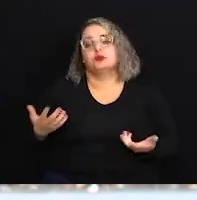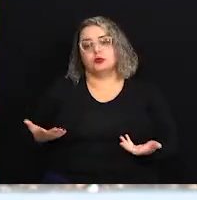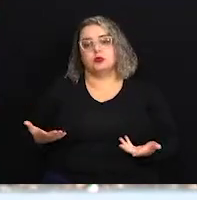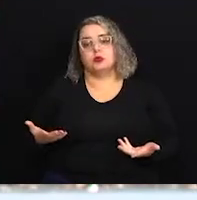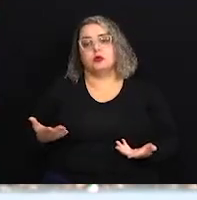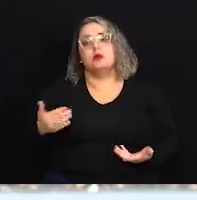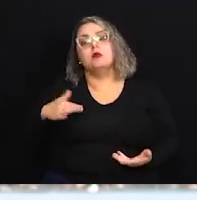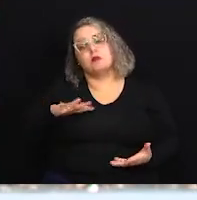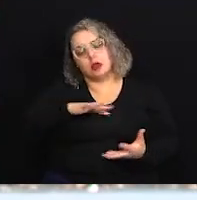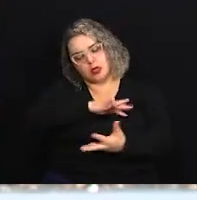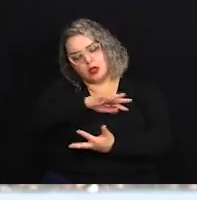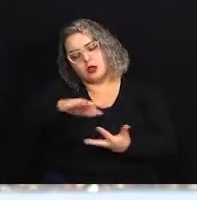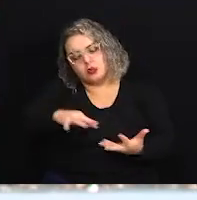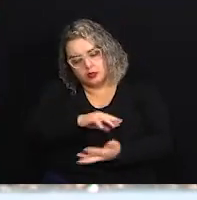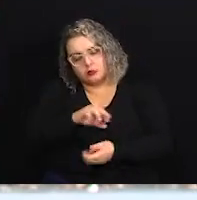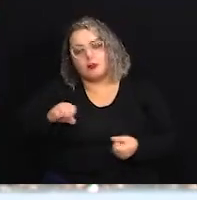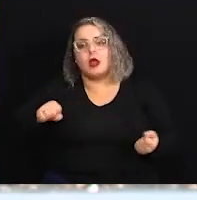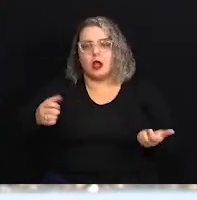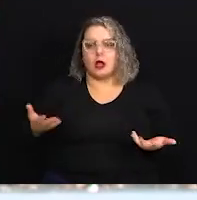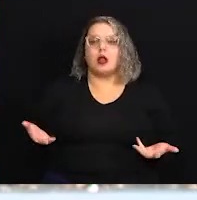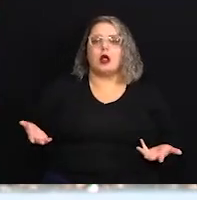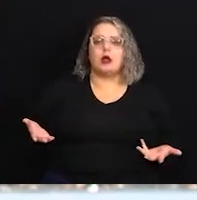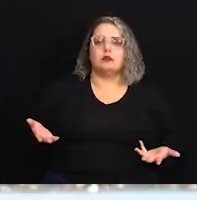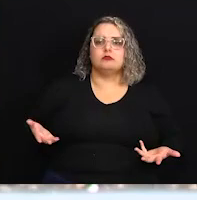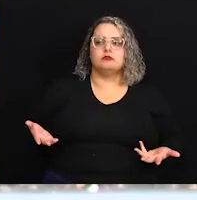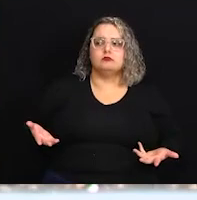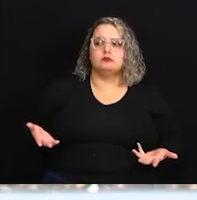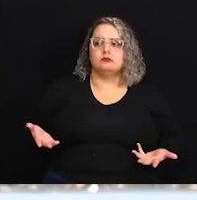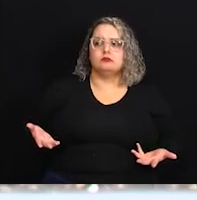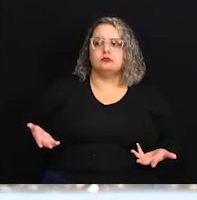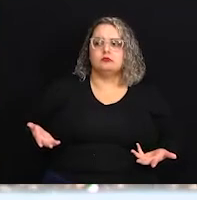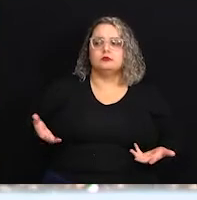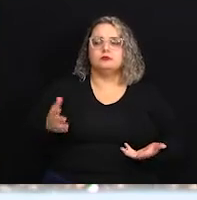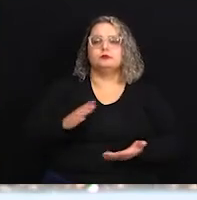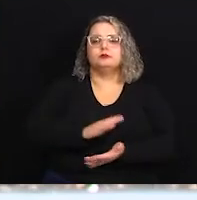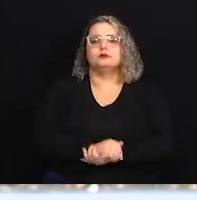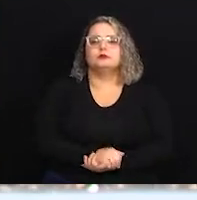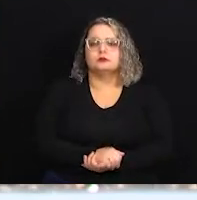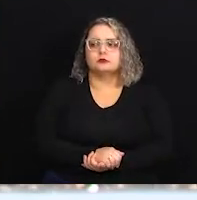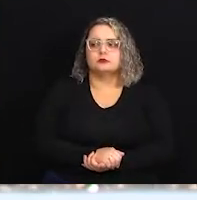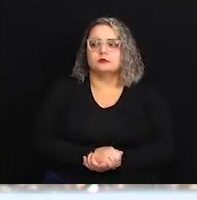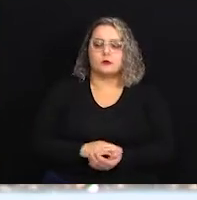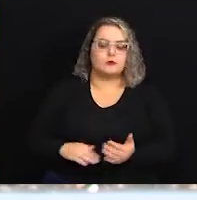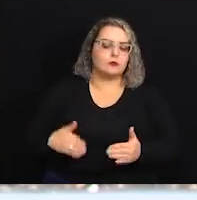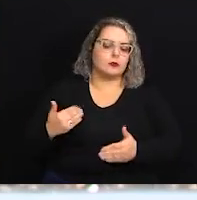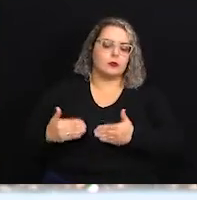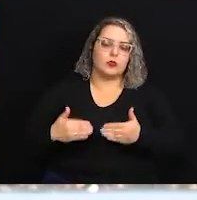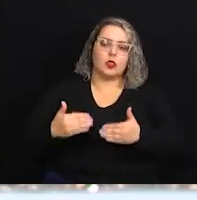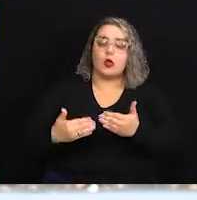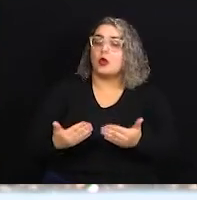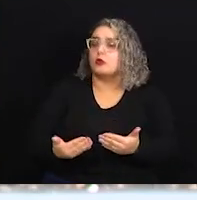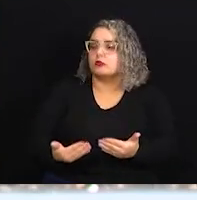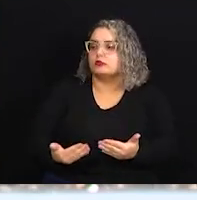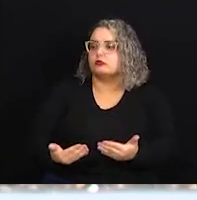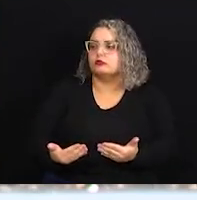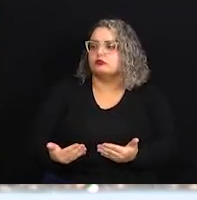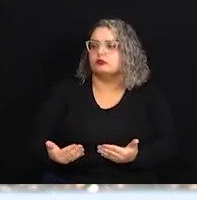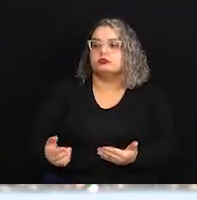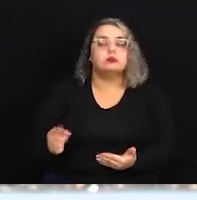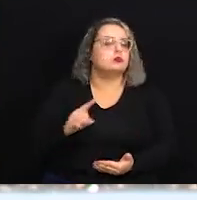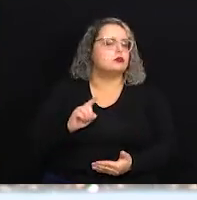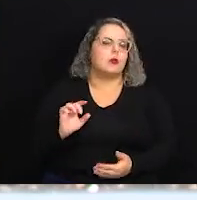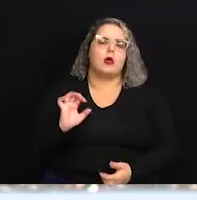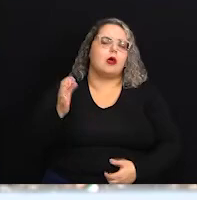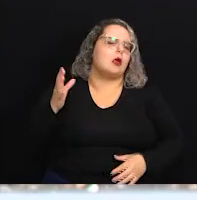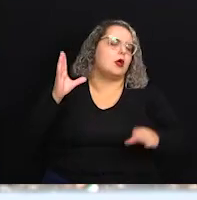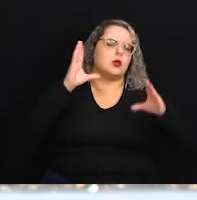sustentável, contribuir para um mundo mais sustentável. Então, eu acho que isso é um processo, não é